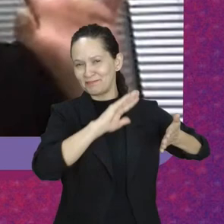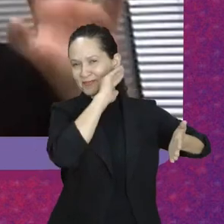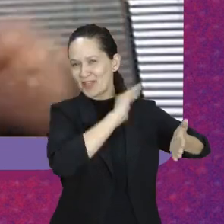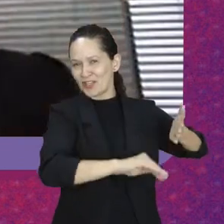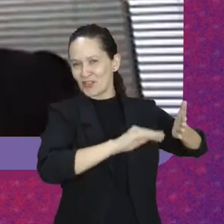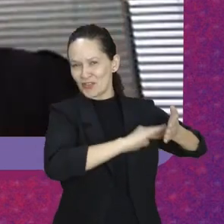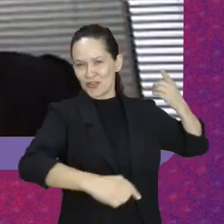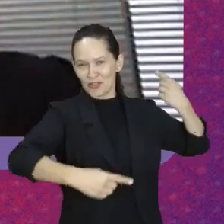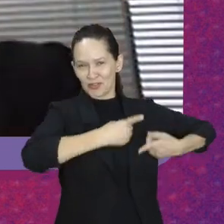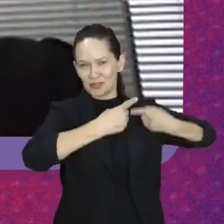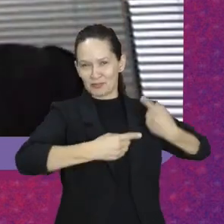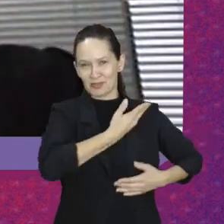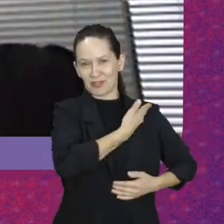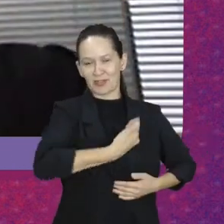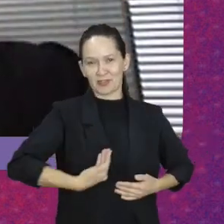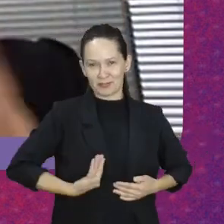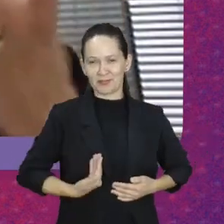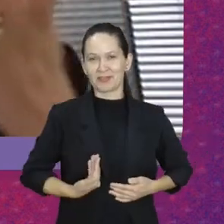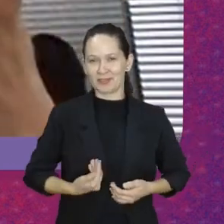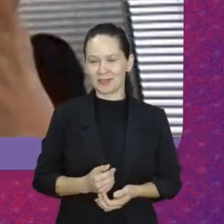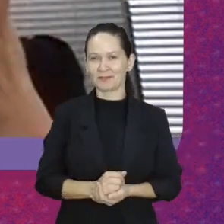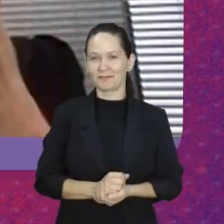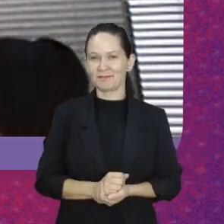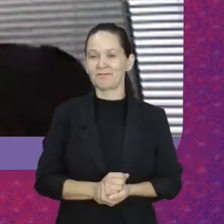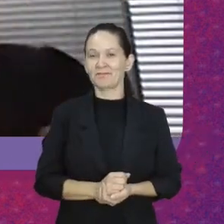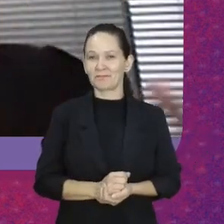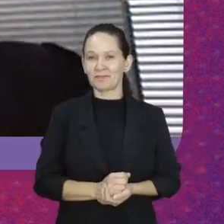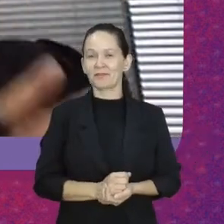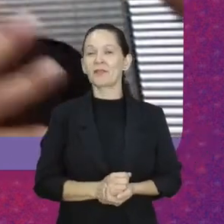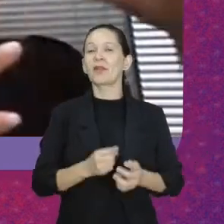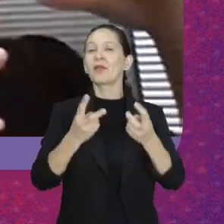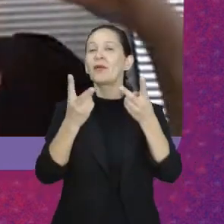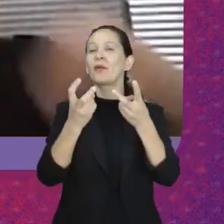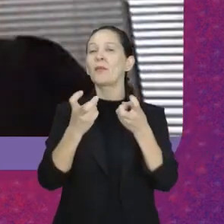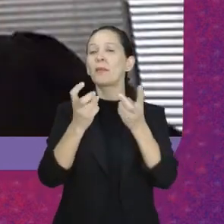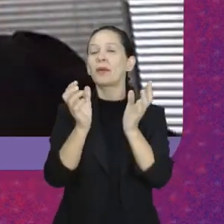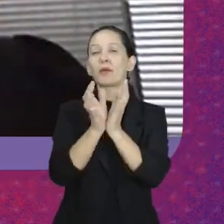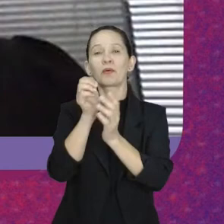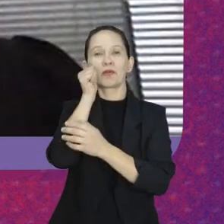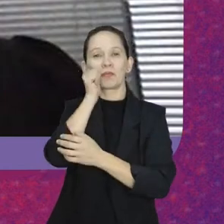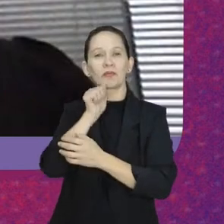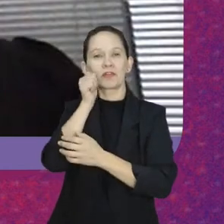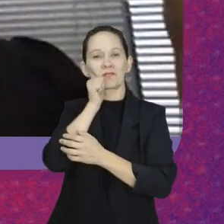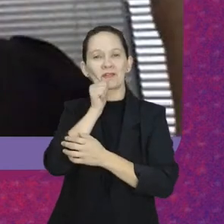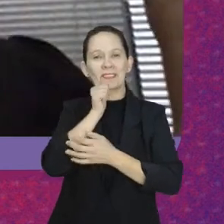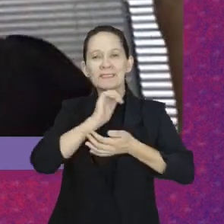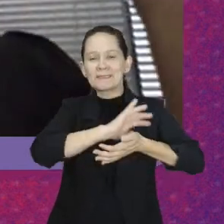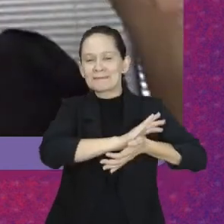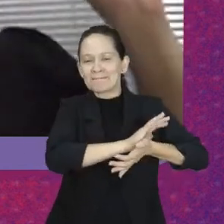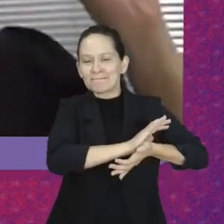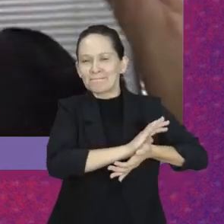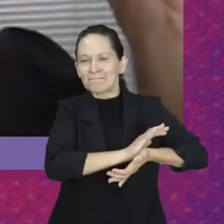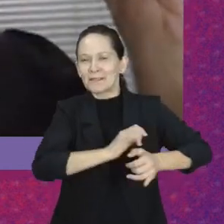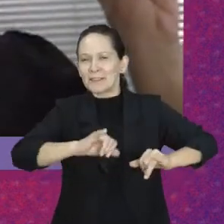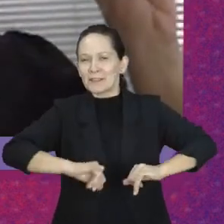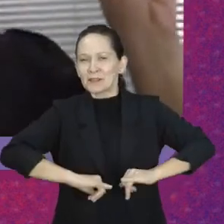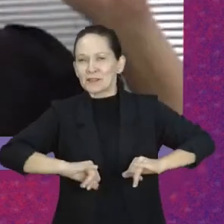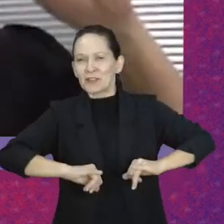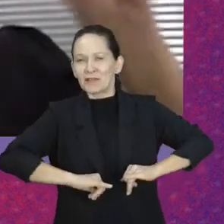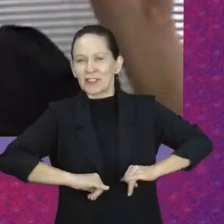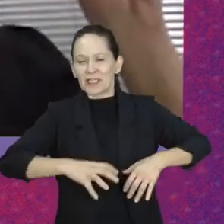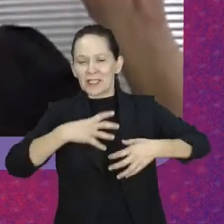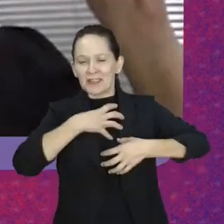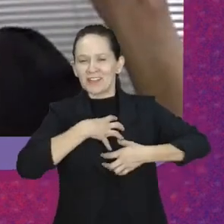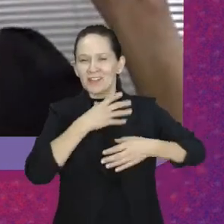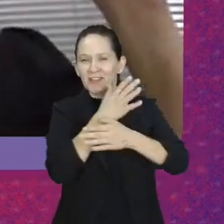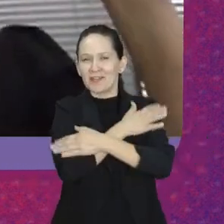retirados, né, do contexto, e foi o grupo de mulheres que primeiro, né, experimentou o desemprego,